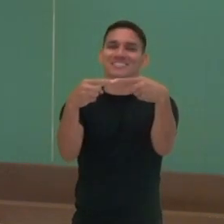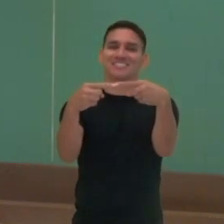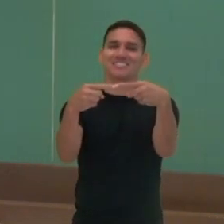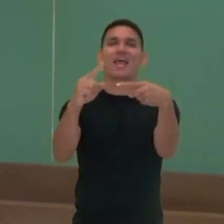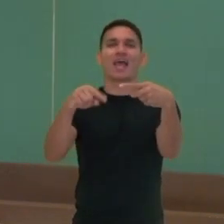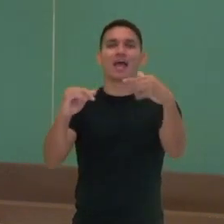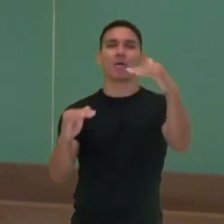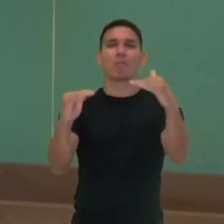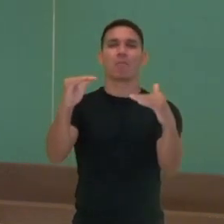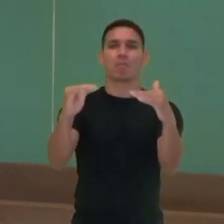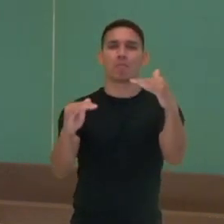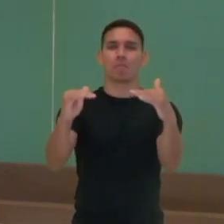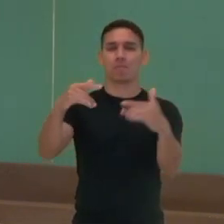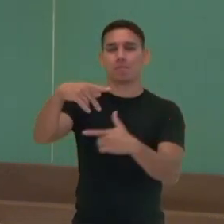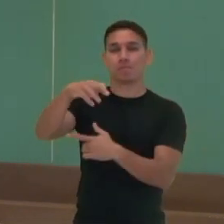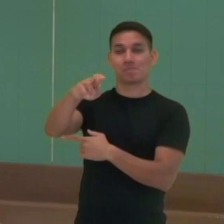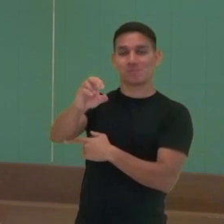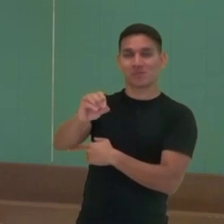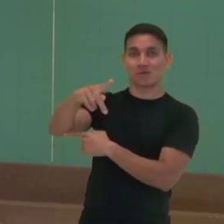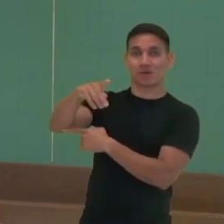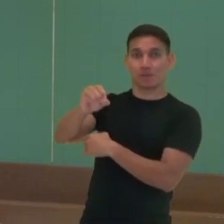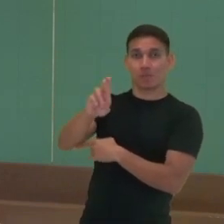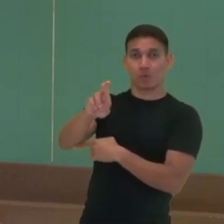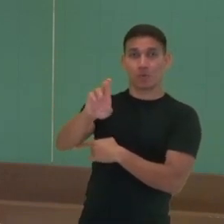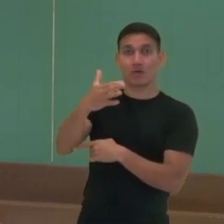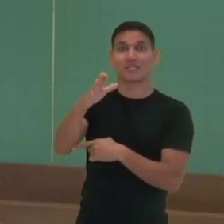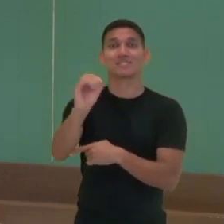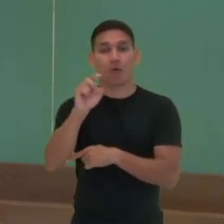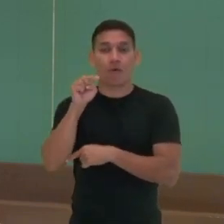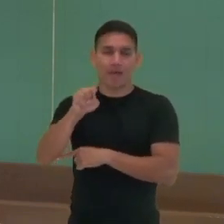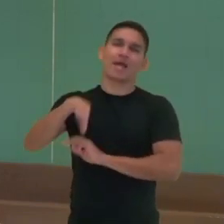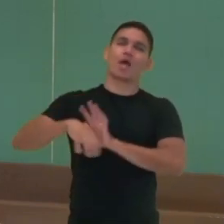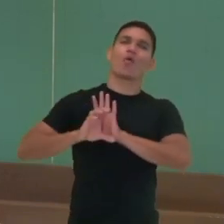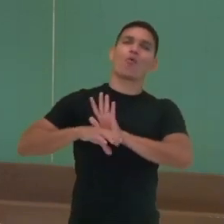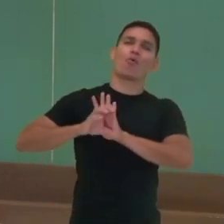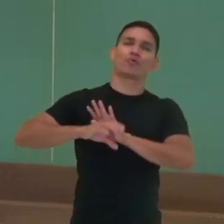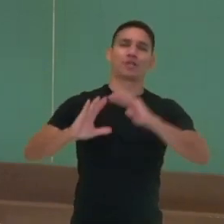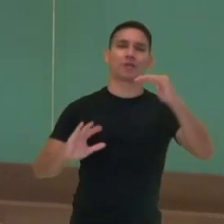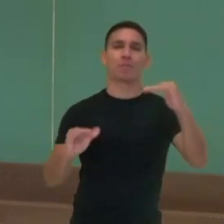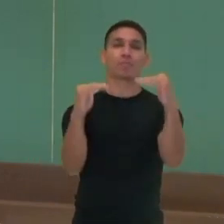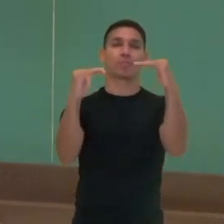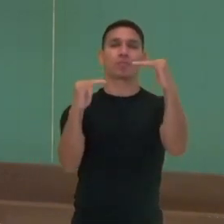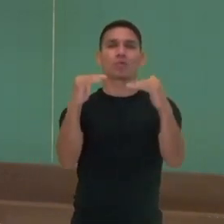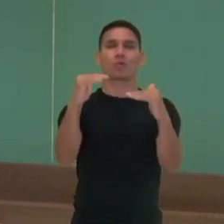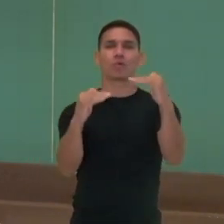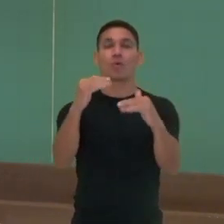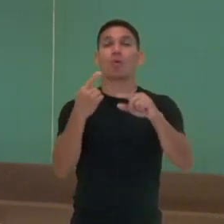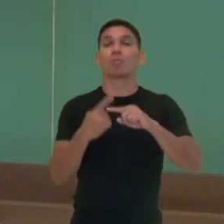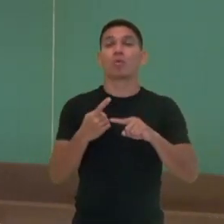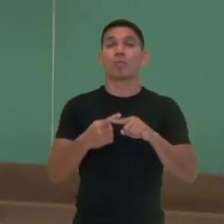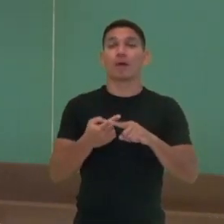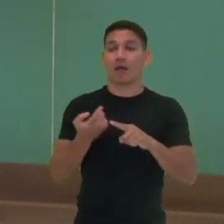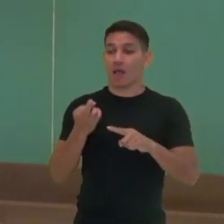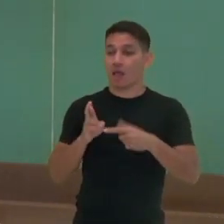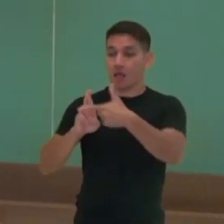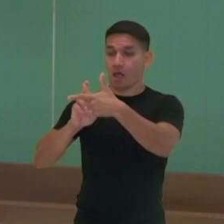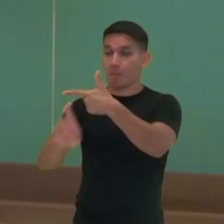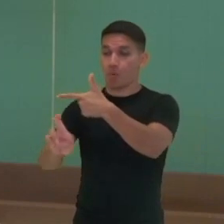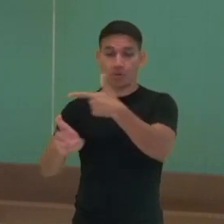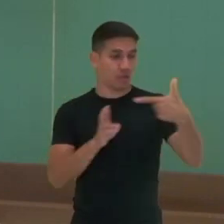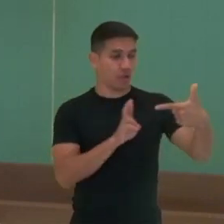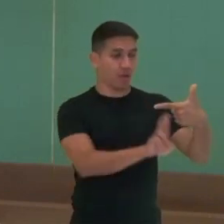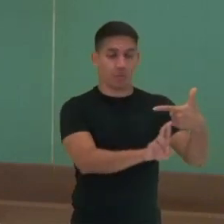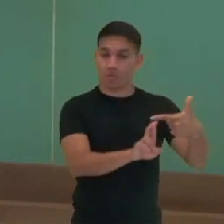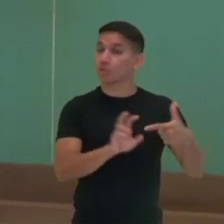proporção. Então, esse seria o conceito de proporção, quando nós temos uma igualdade